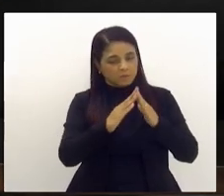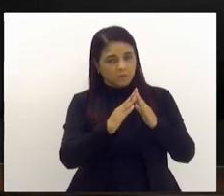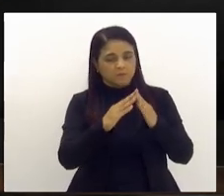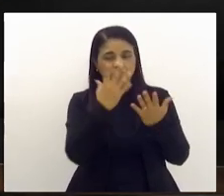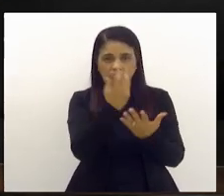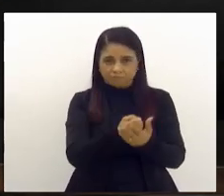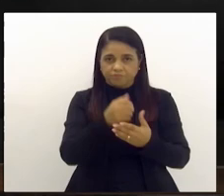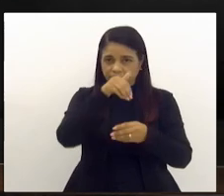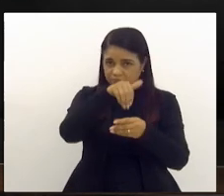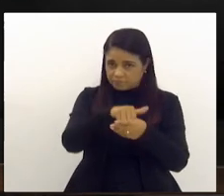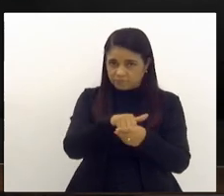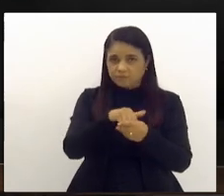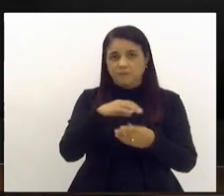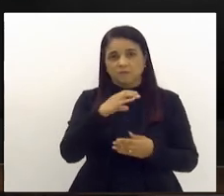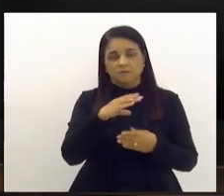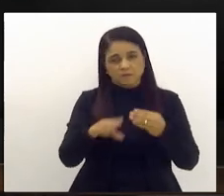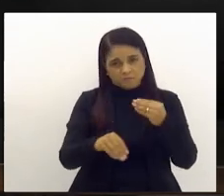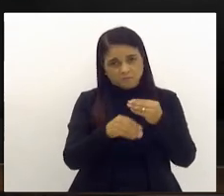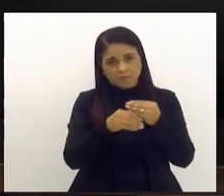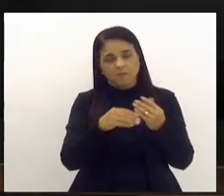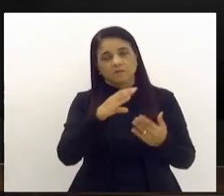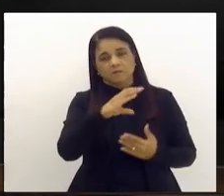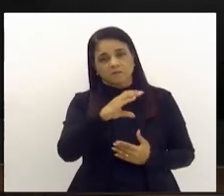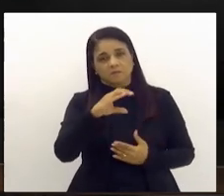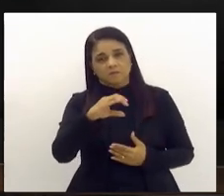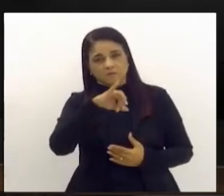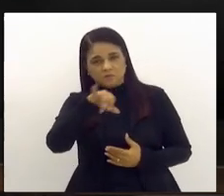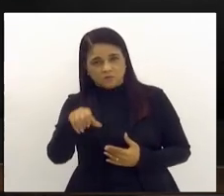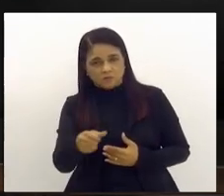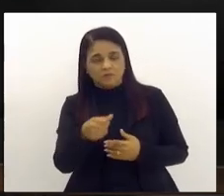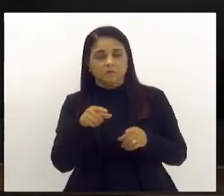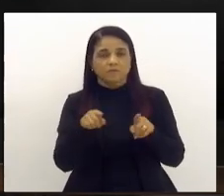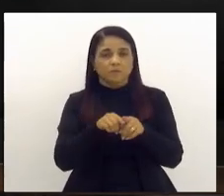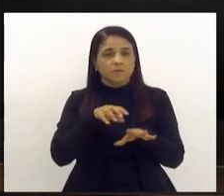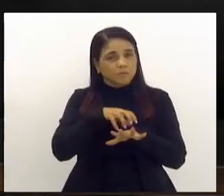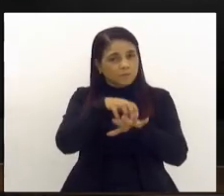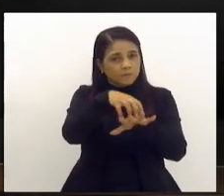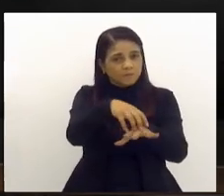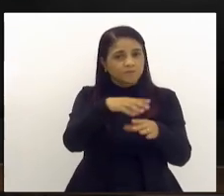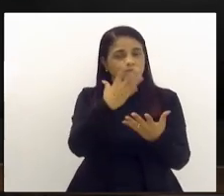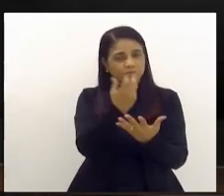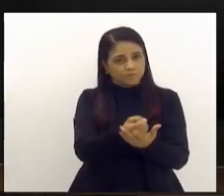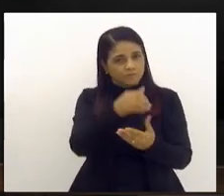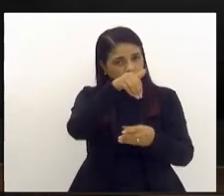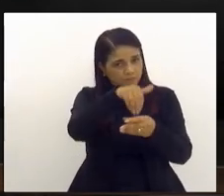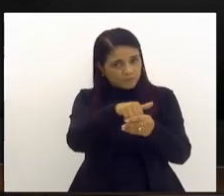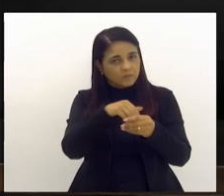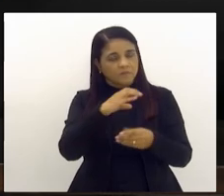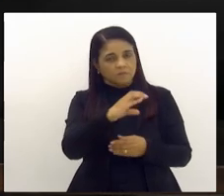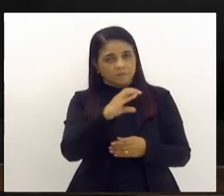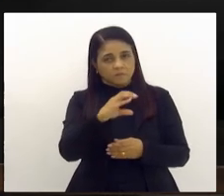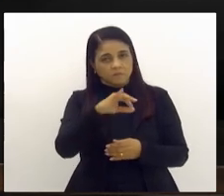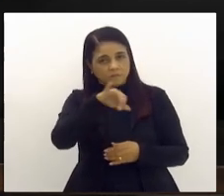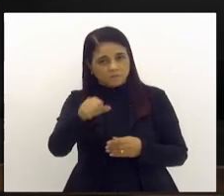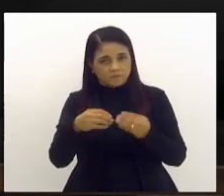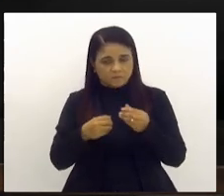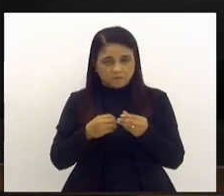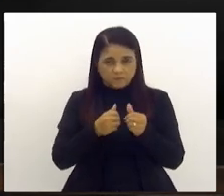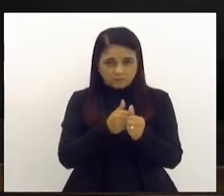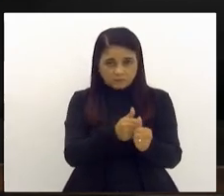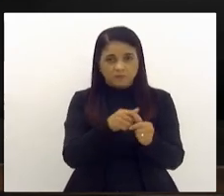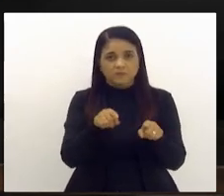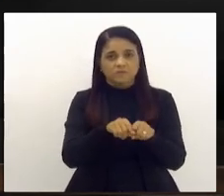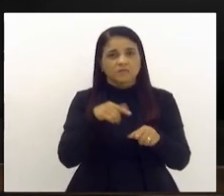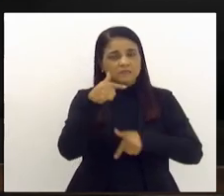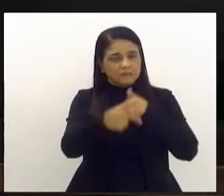favorável com as emendas da CCJ, de transporte, favorável com as emendas da CCJ, de